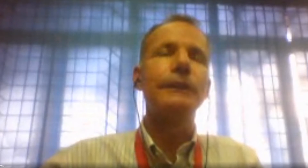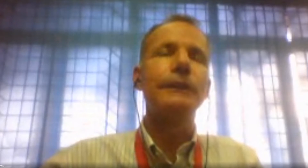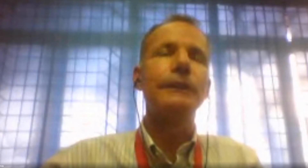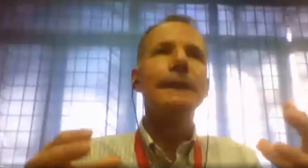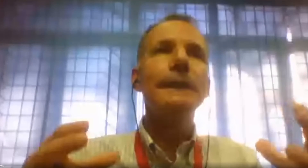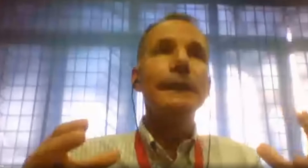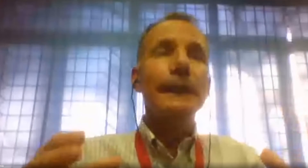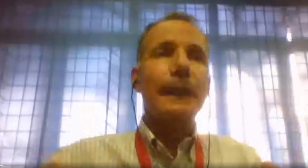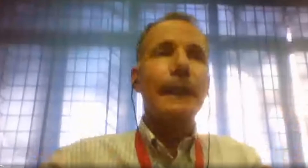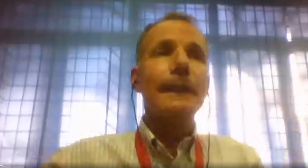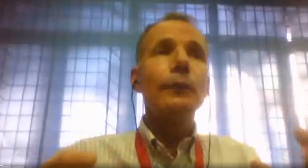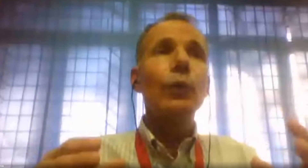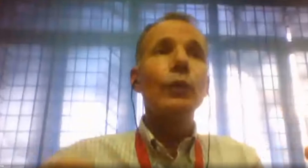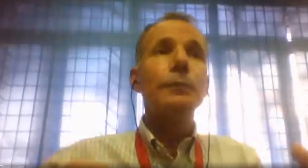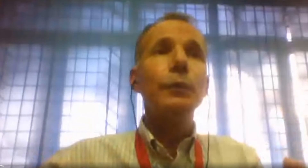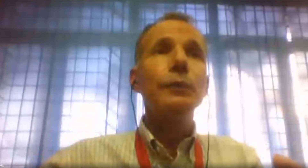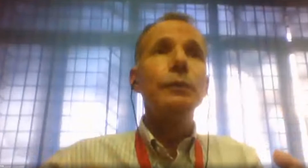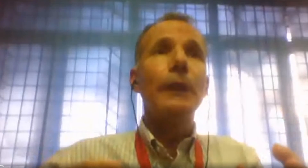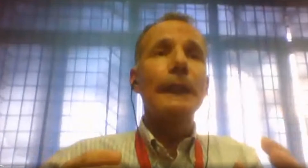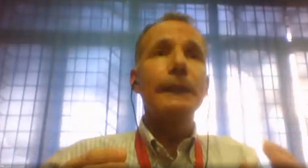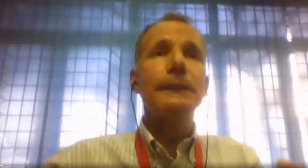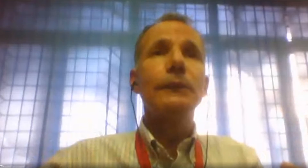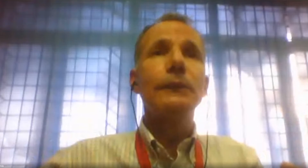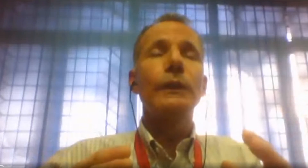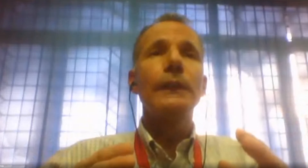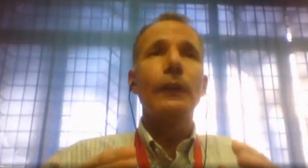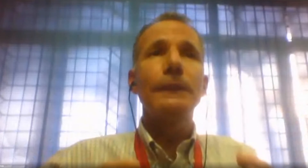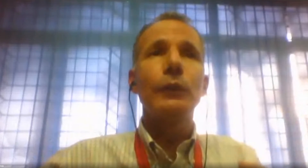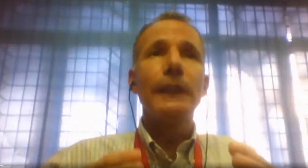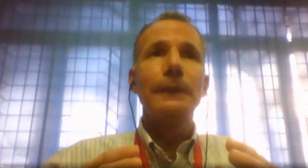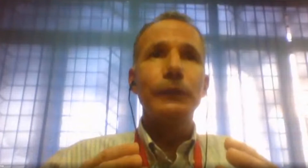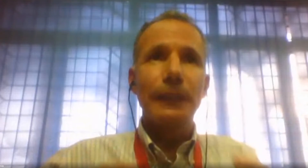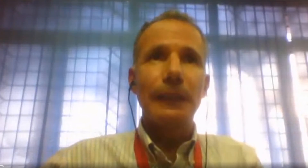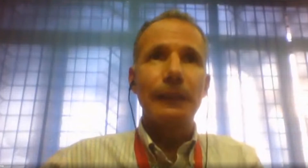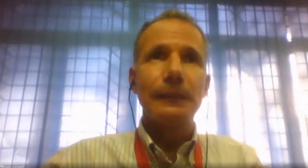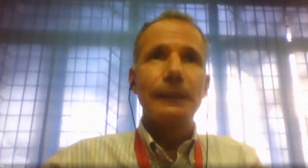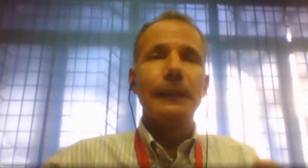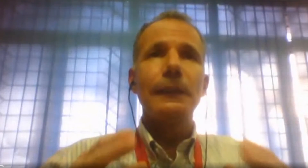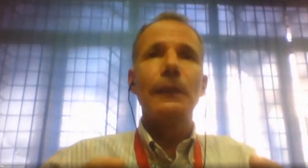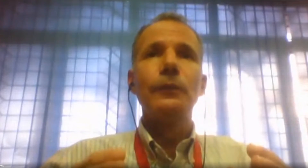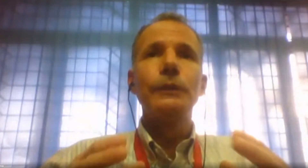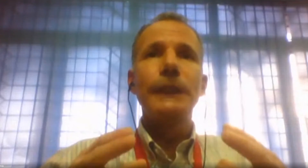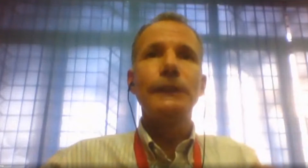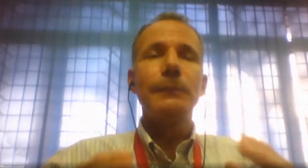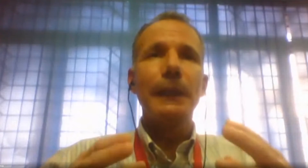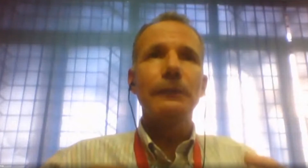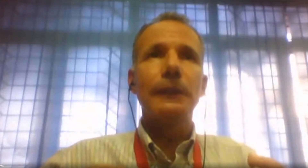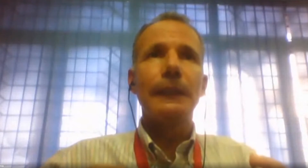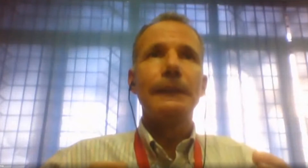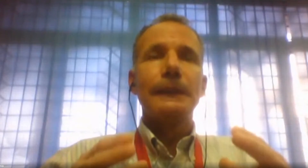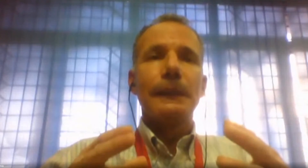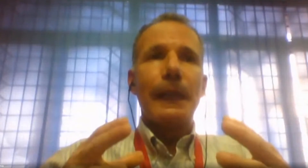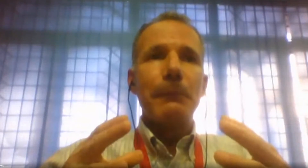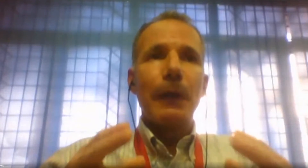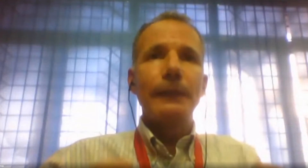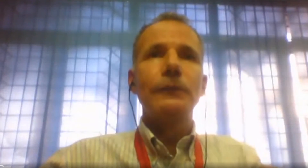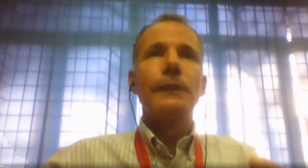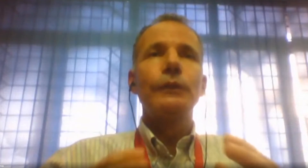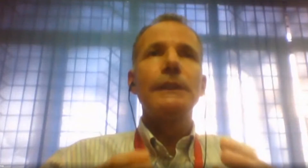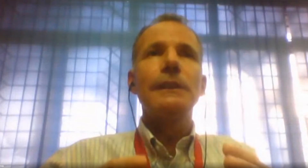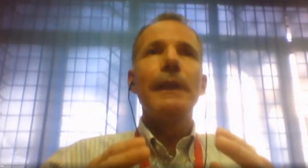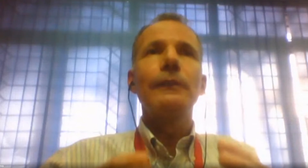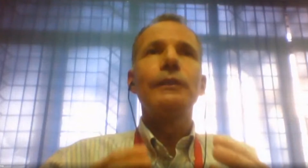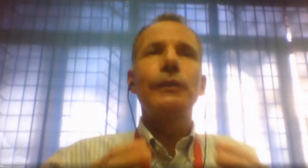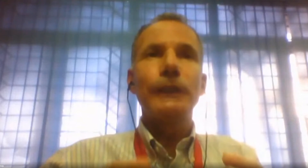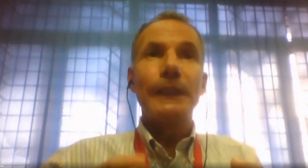as indústrias, todo mundo acreditou que nós poderíamos chegar. Então, o sentimento é mais